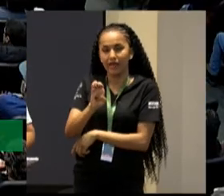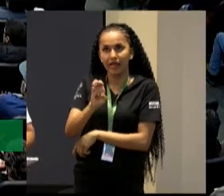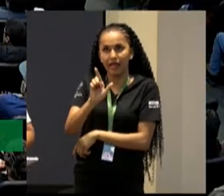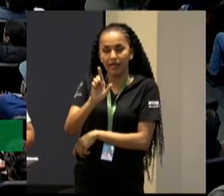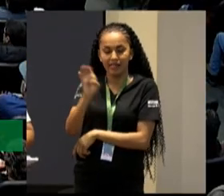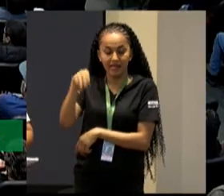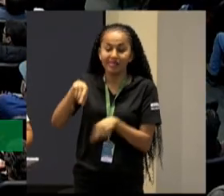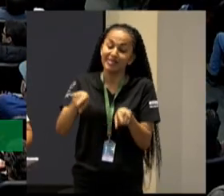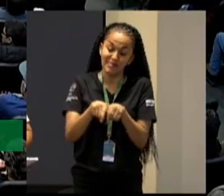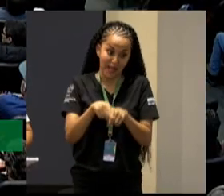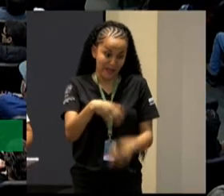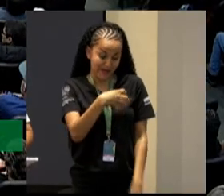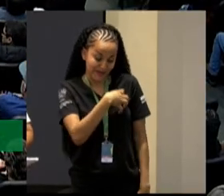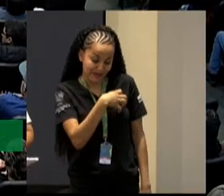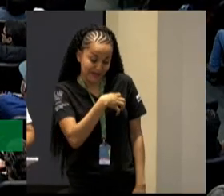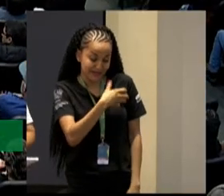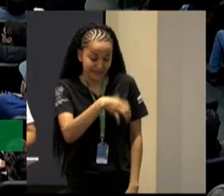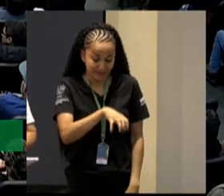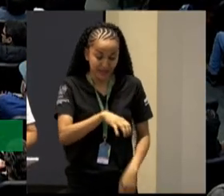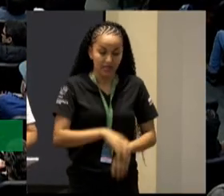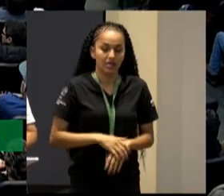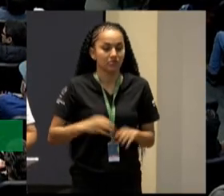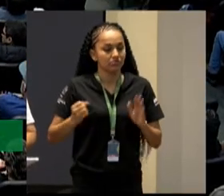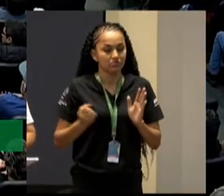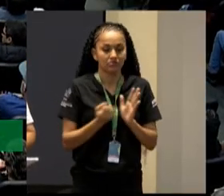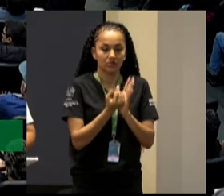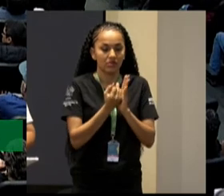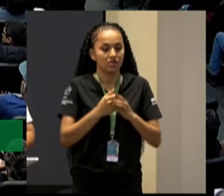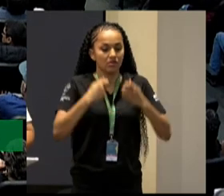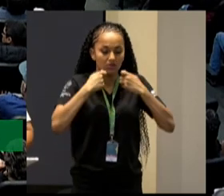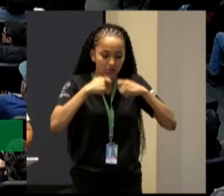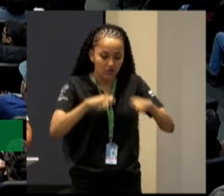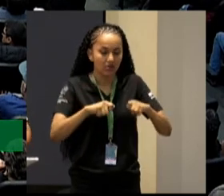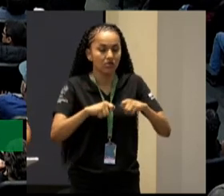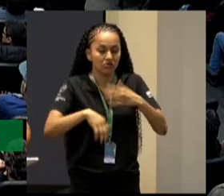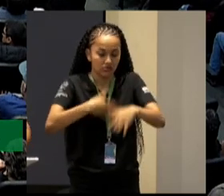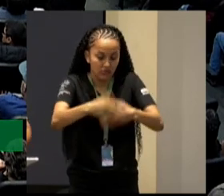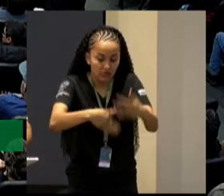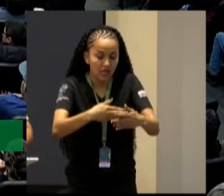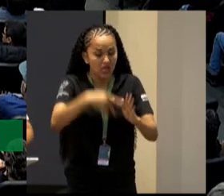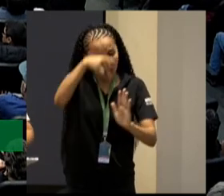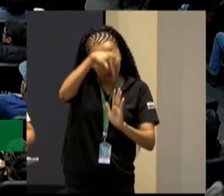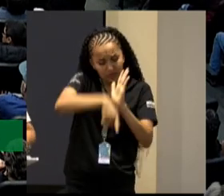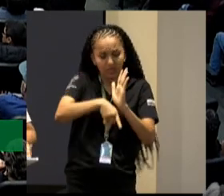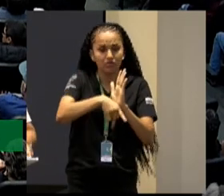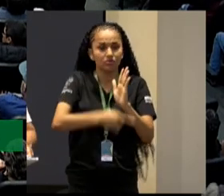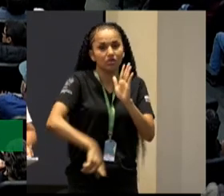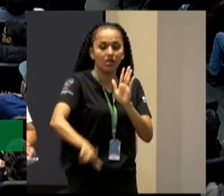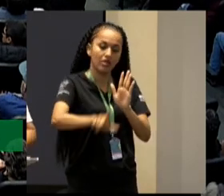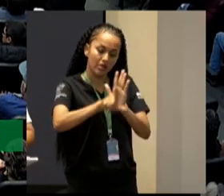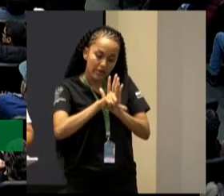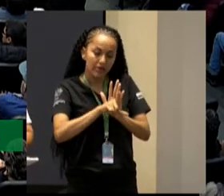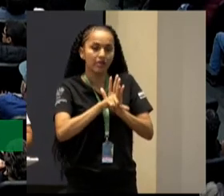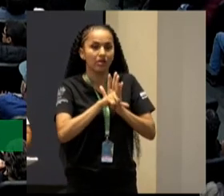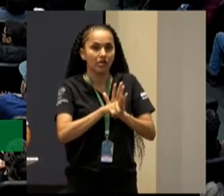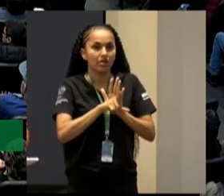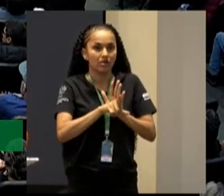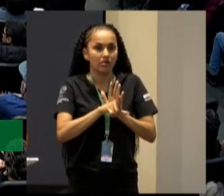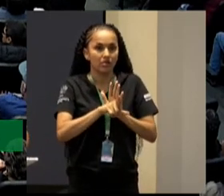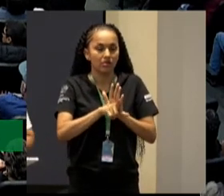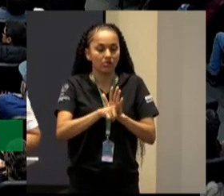nós protocolamos, o vereador e a assessoria construíram, um projeto de lei que